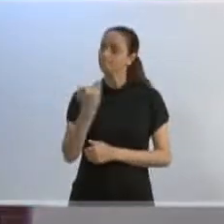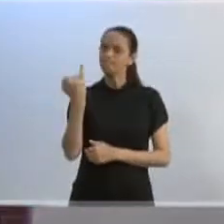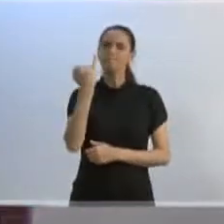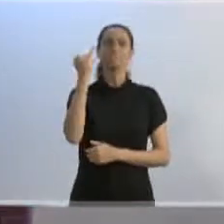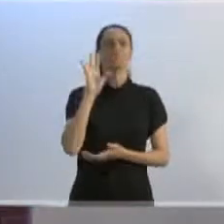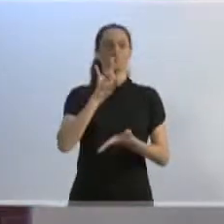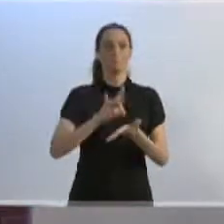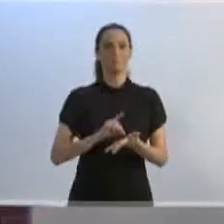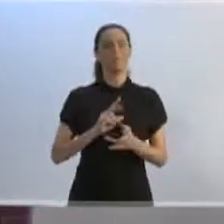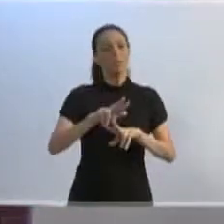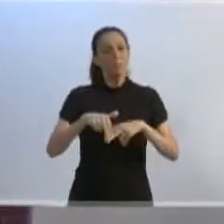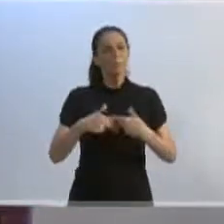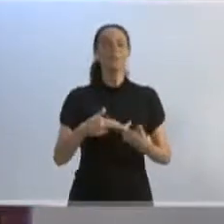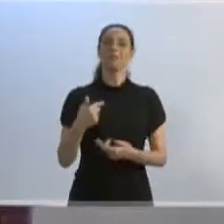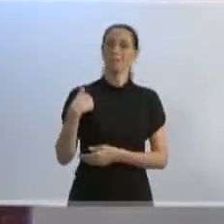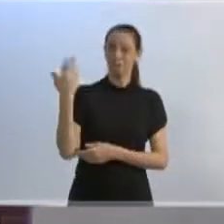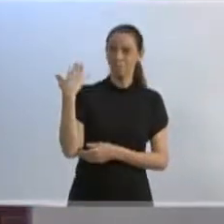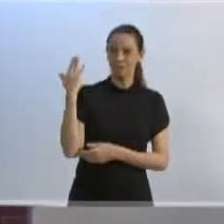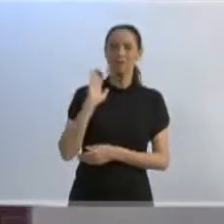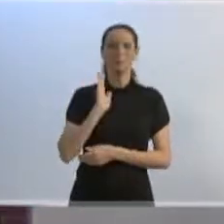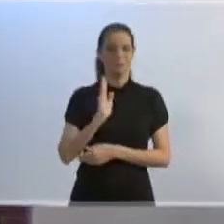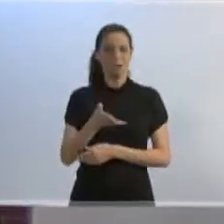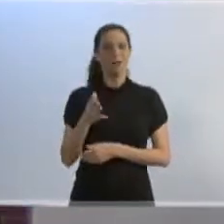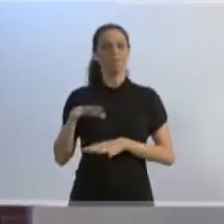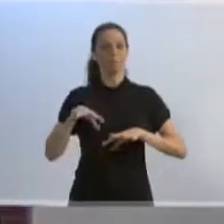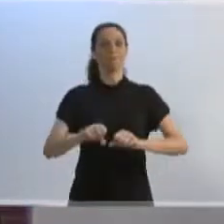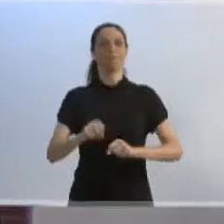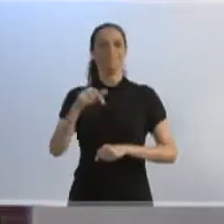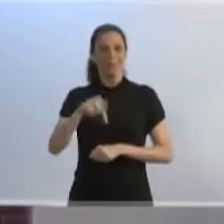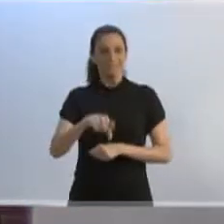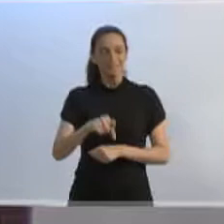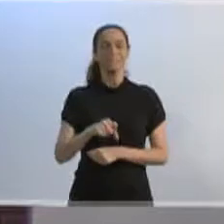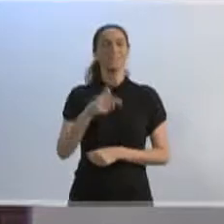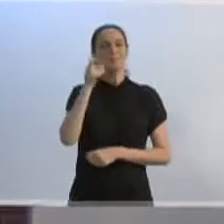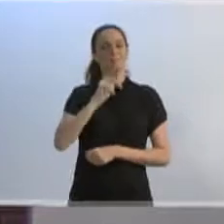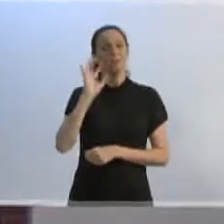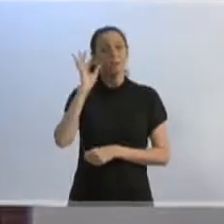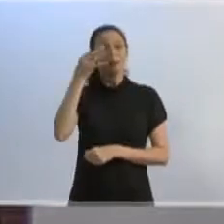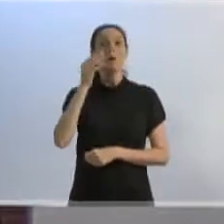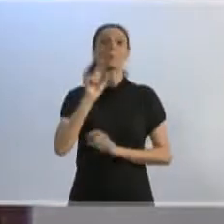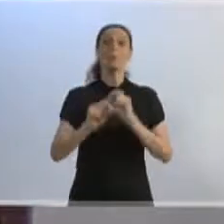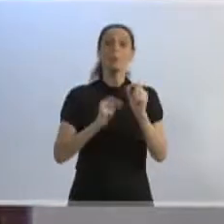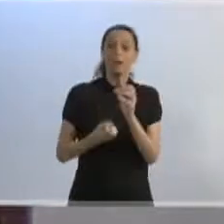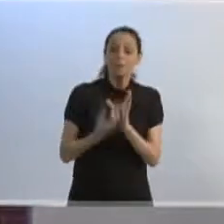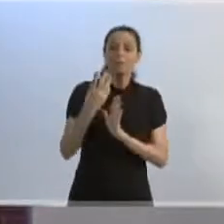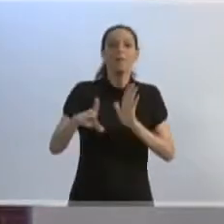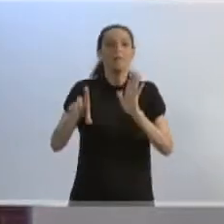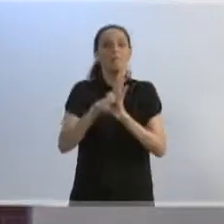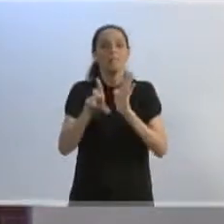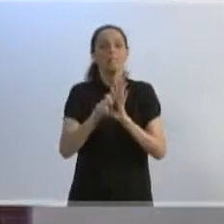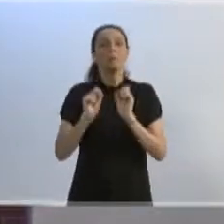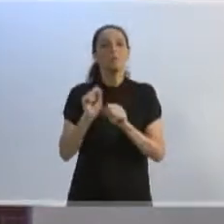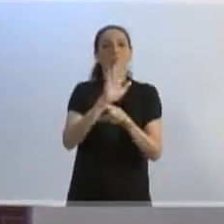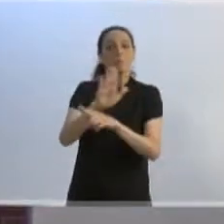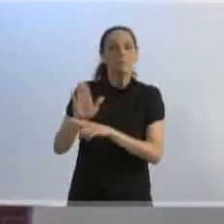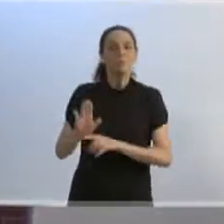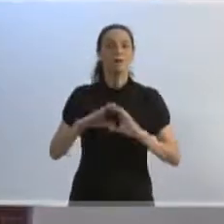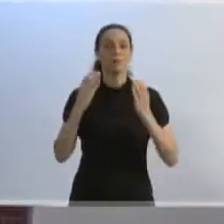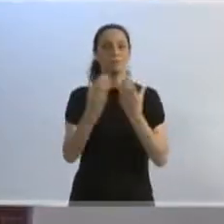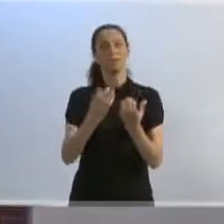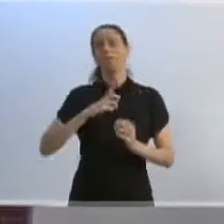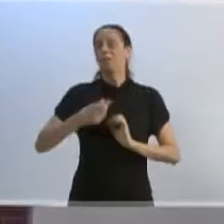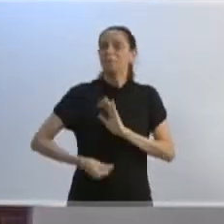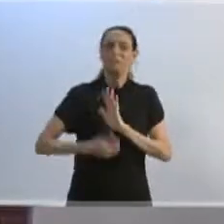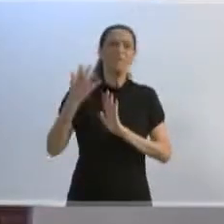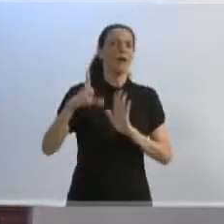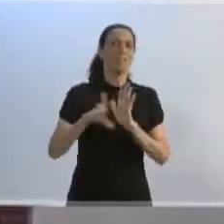importante. Então, fiz aqui, passei por esta casa, tentei fazer o mais rápido possível leis que beneficiassem a comunidade, e aqui tem várias,